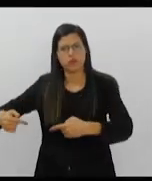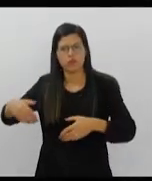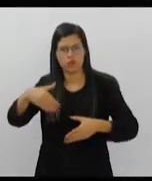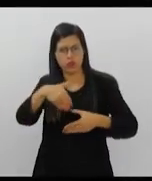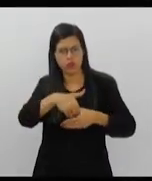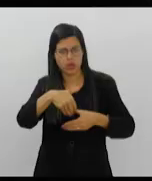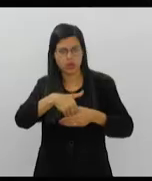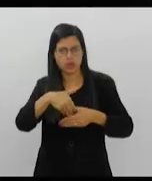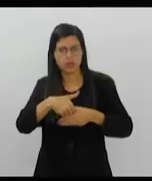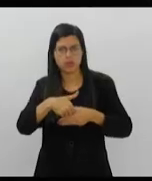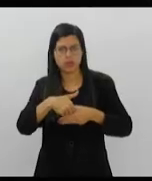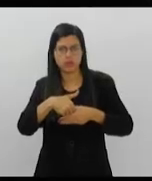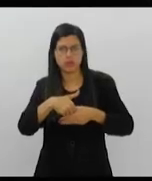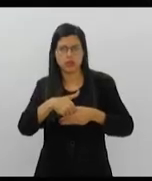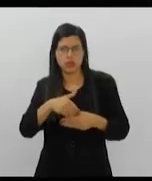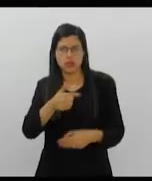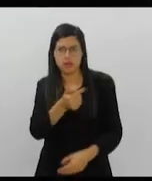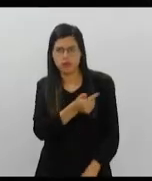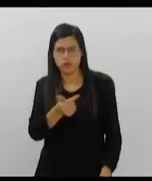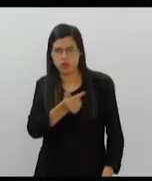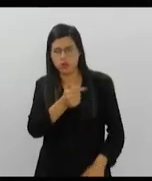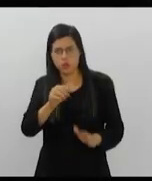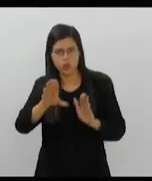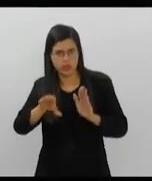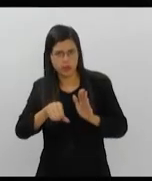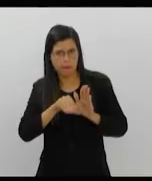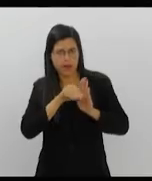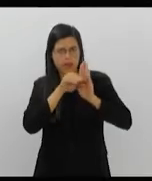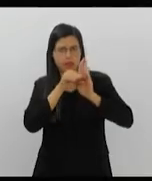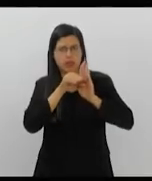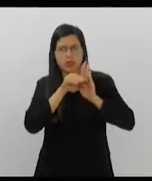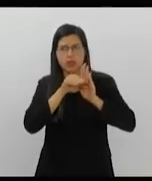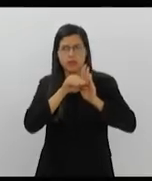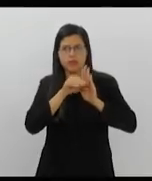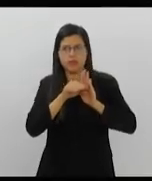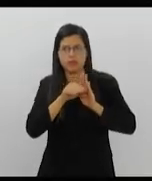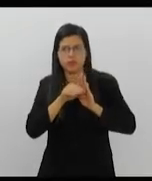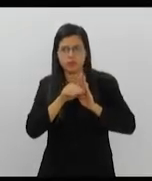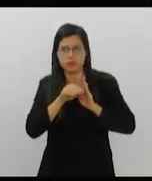votasse as 22 emendas.